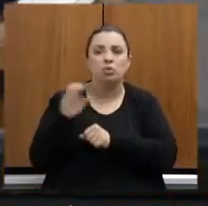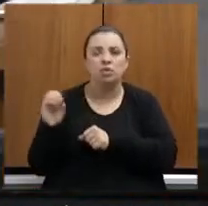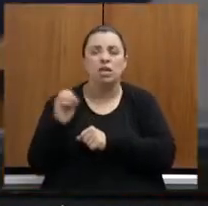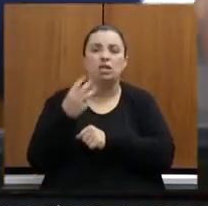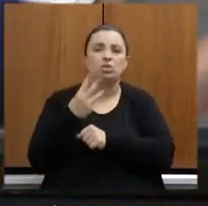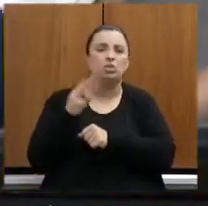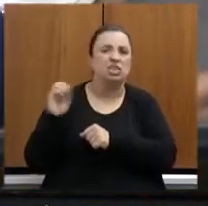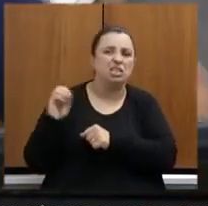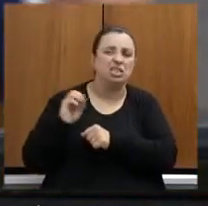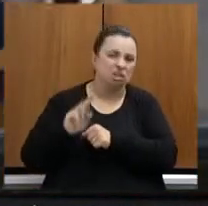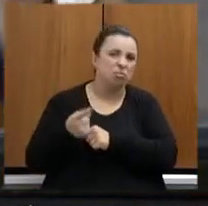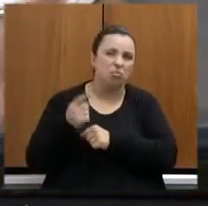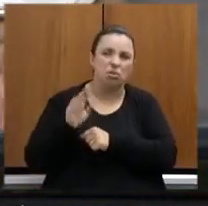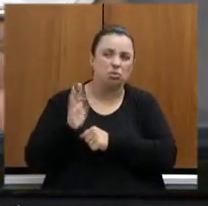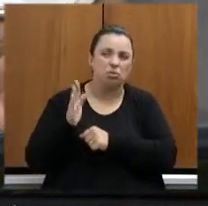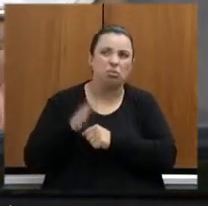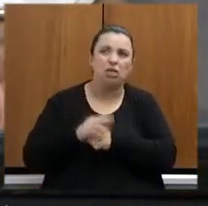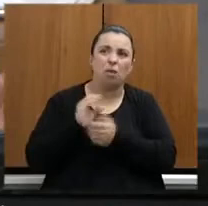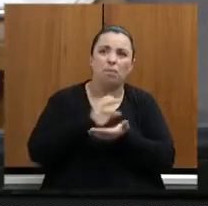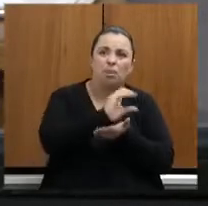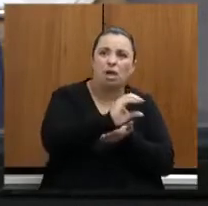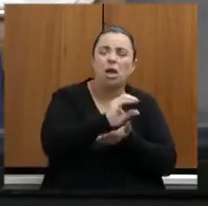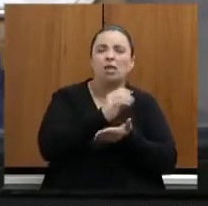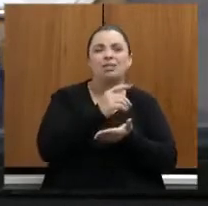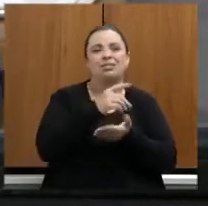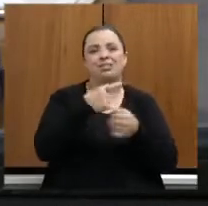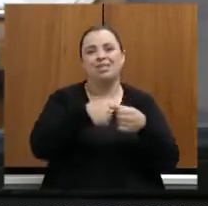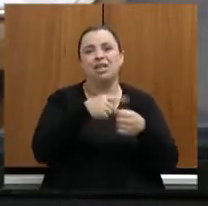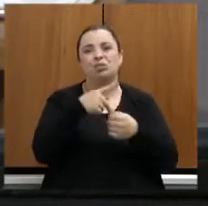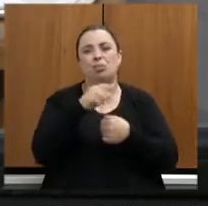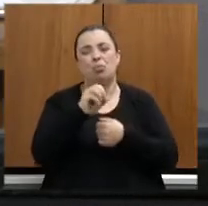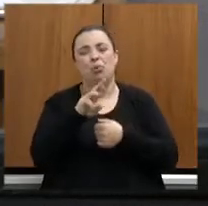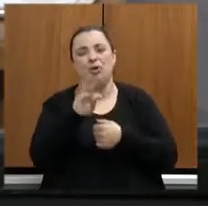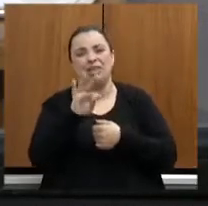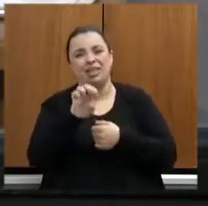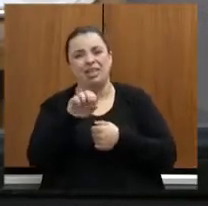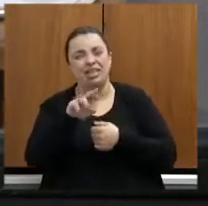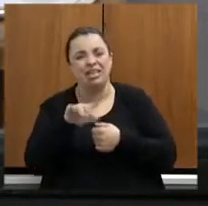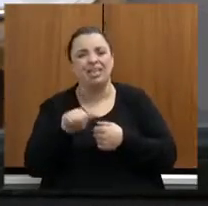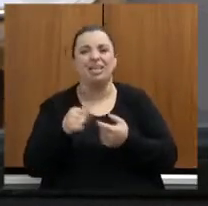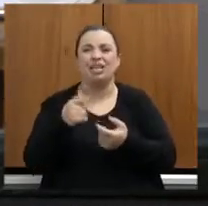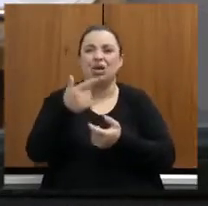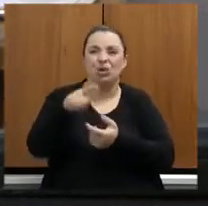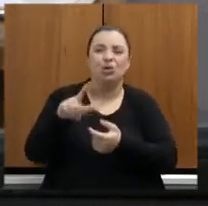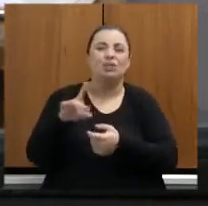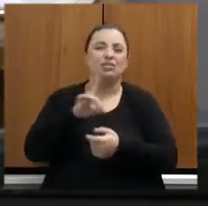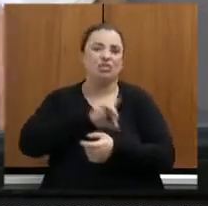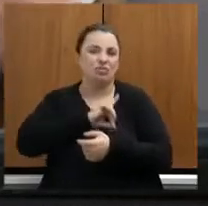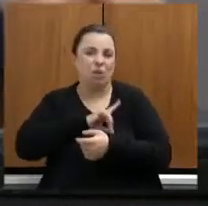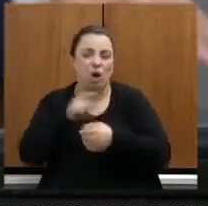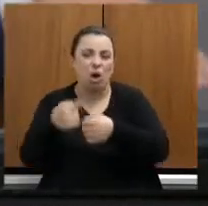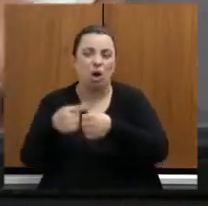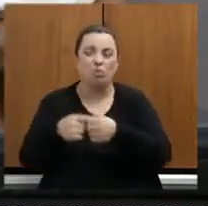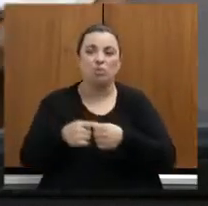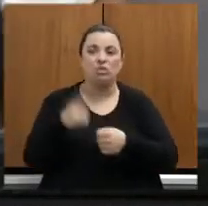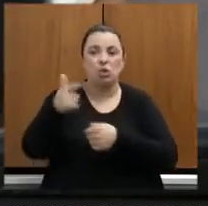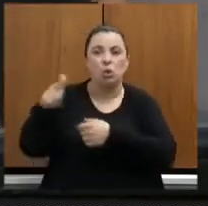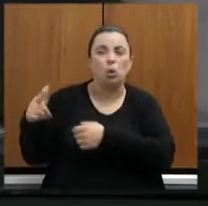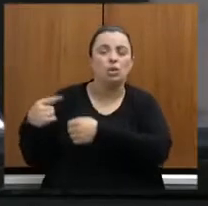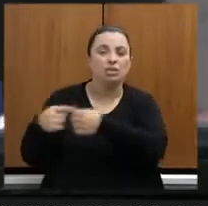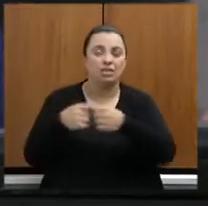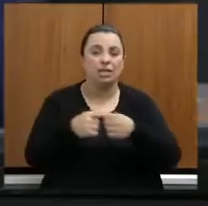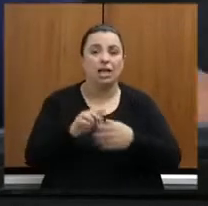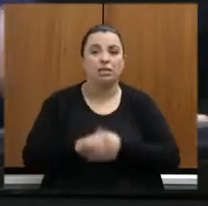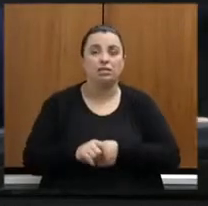para Porteirinha já foi para Divinópolis já foi para outros municípios para poder estruturar o serviço de inspeção Municipal só não pode contratar profissionais